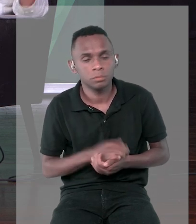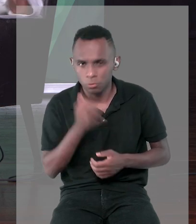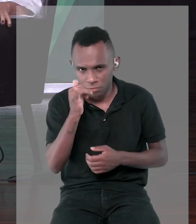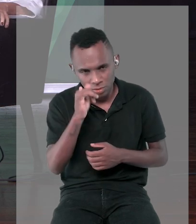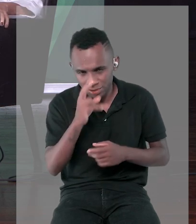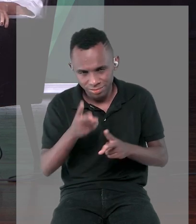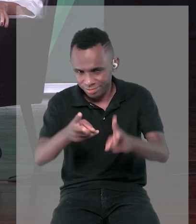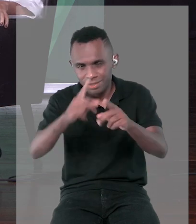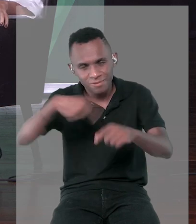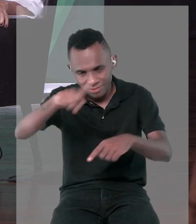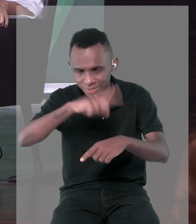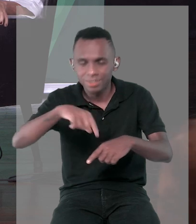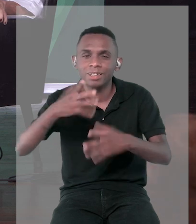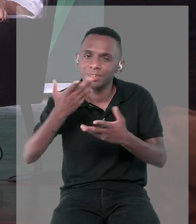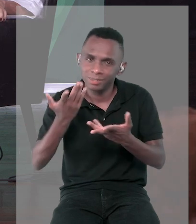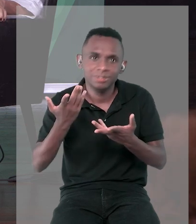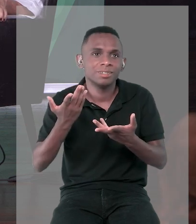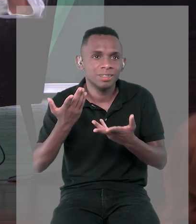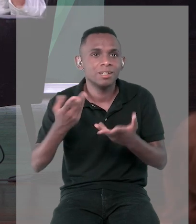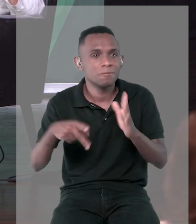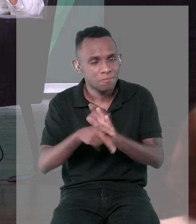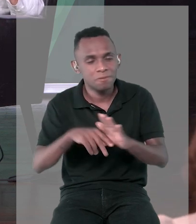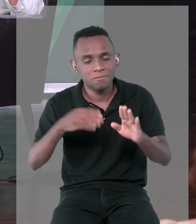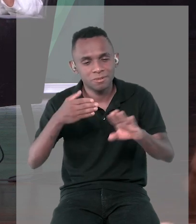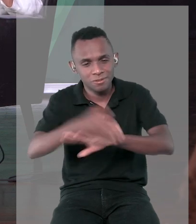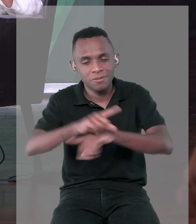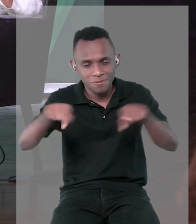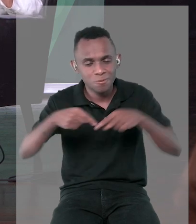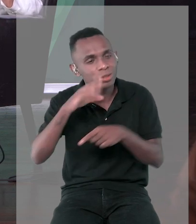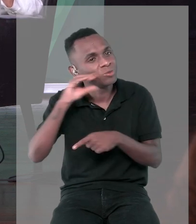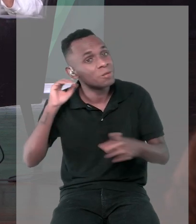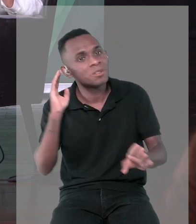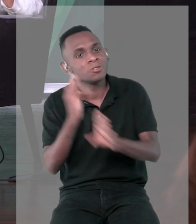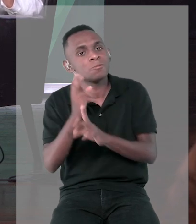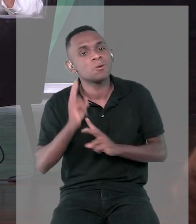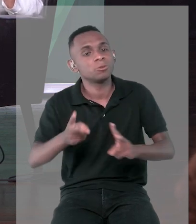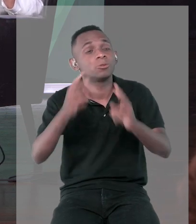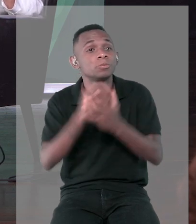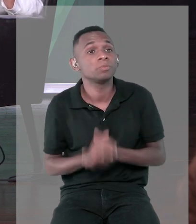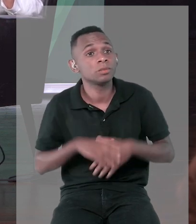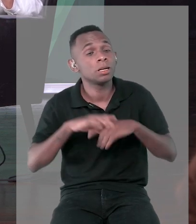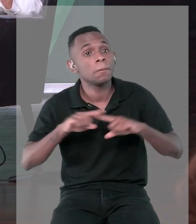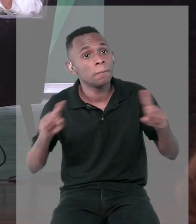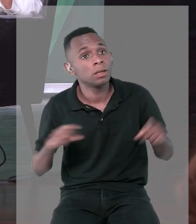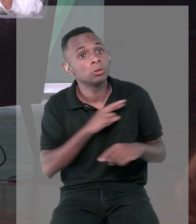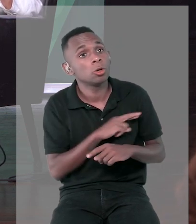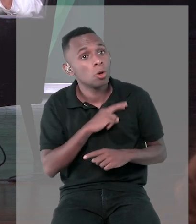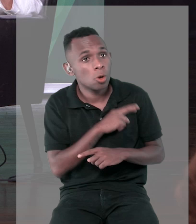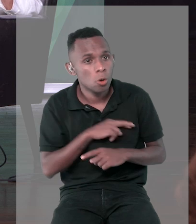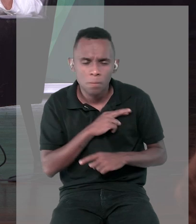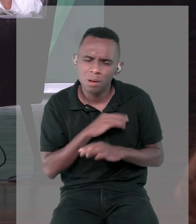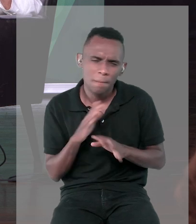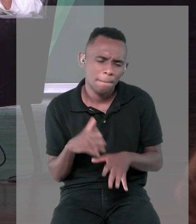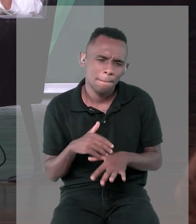Então, eu não vou contar mais, vocês vão ver o que é, vocês que adentrem o quarto de empregada para descobrir. Mas o romance,